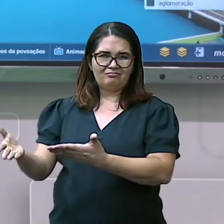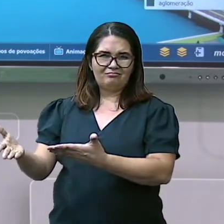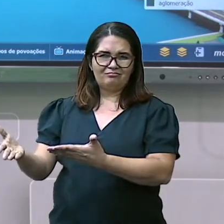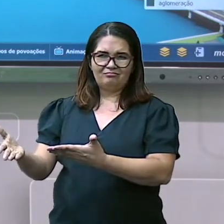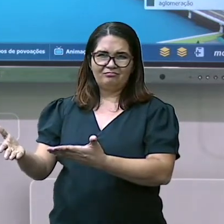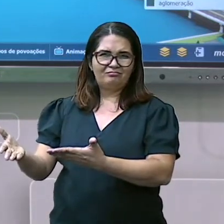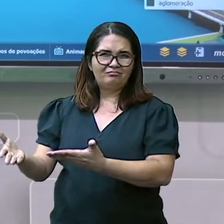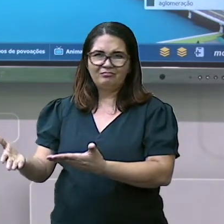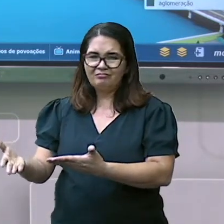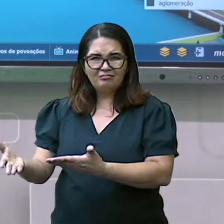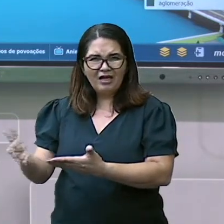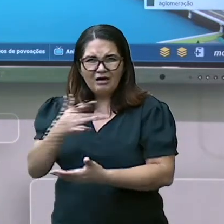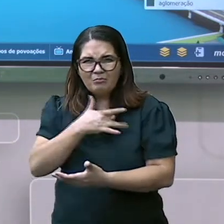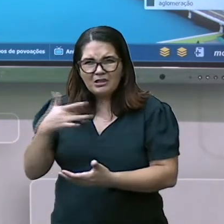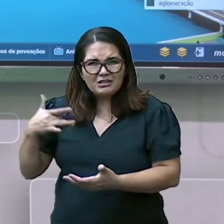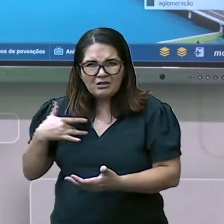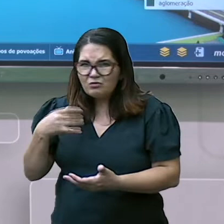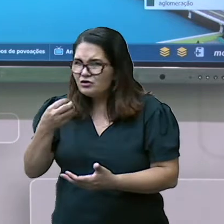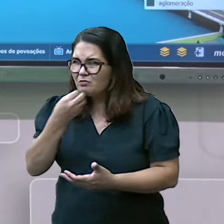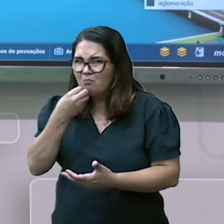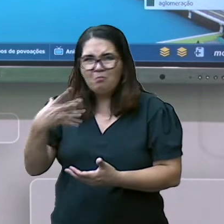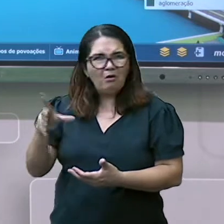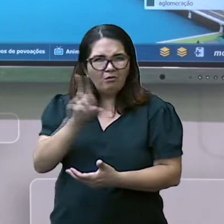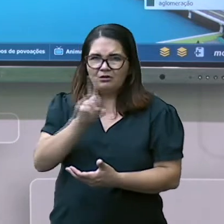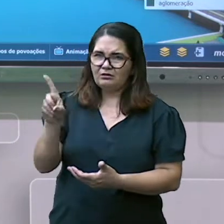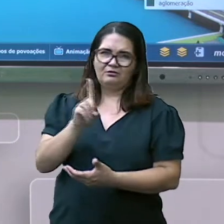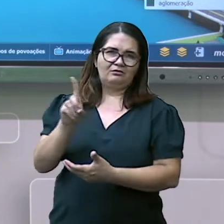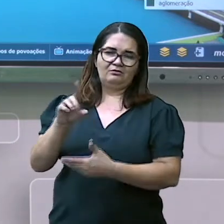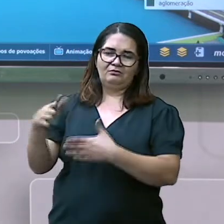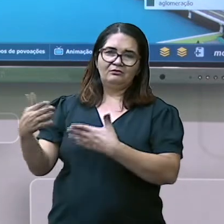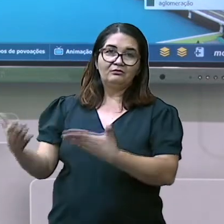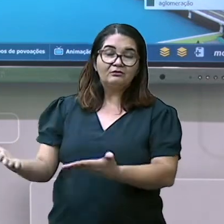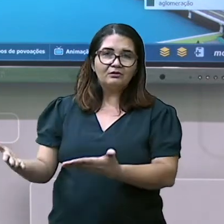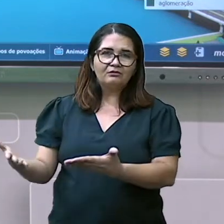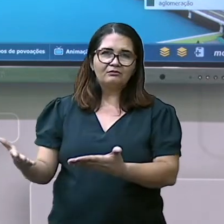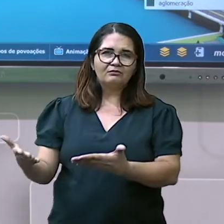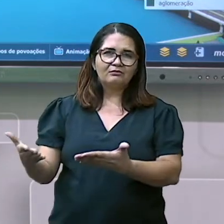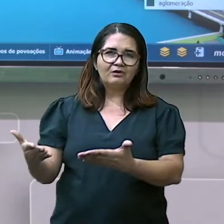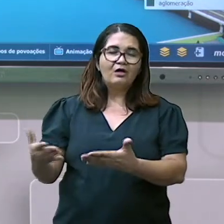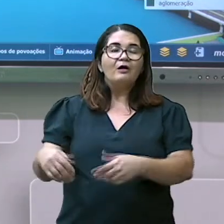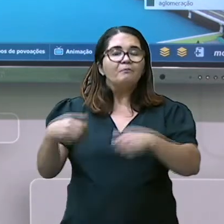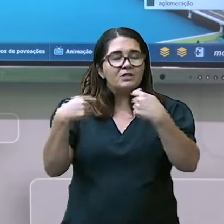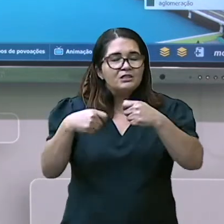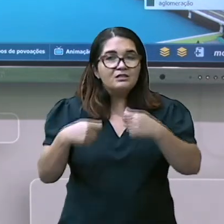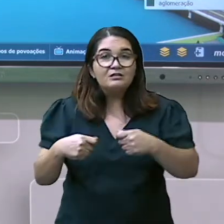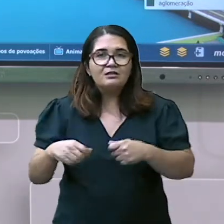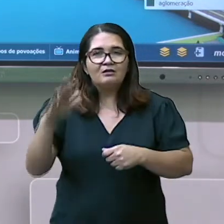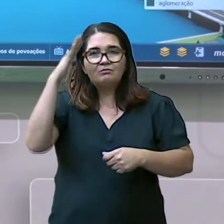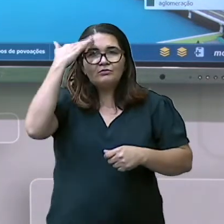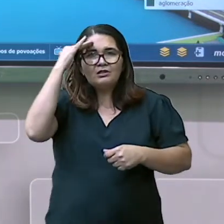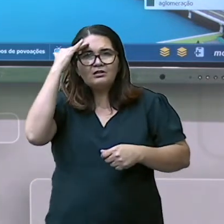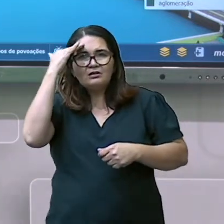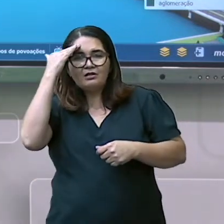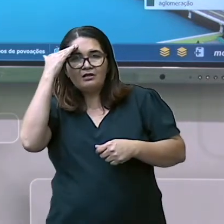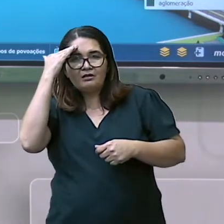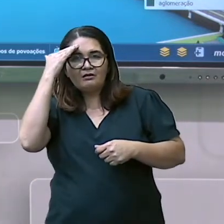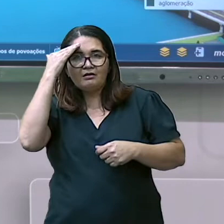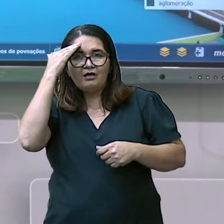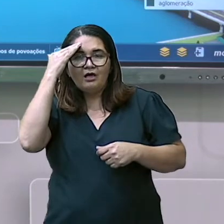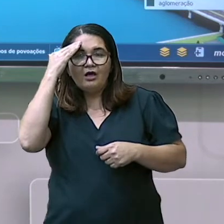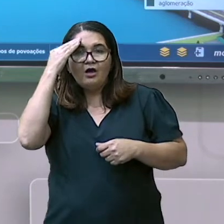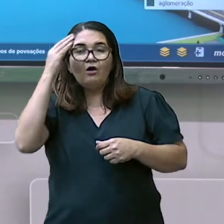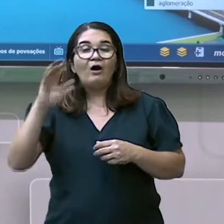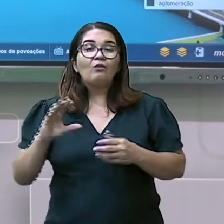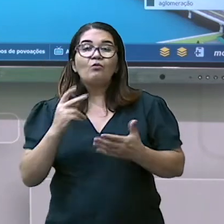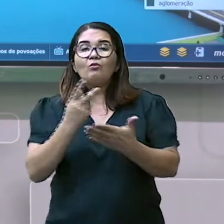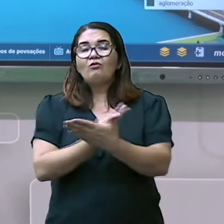Então, nós precisamos entender o crescimento desordenado que as nossas